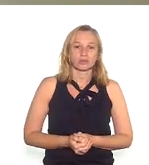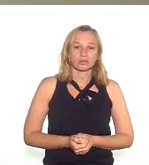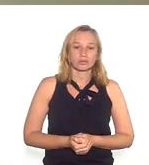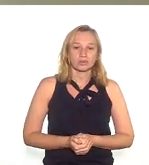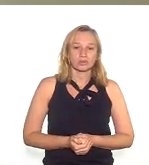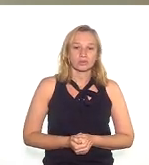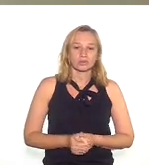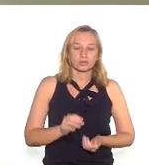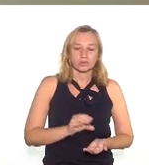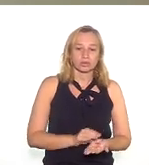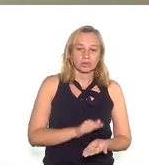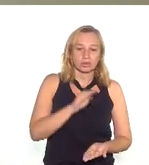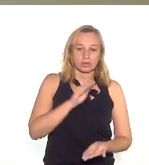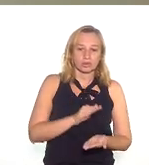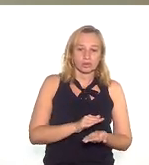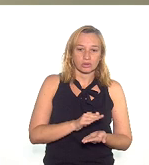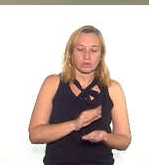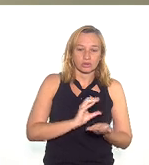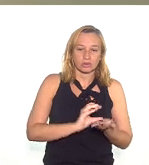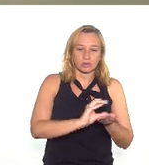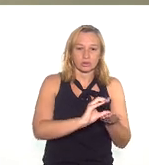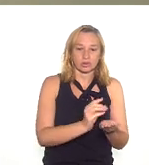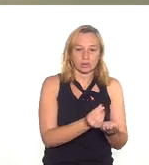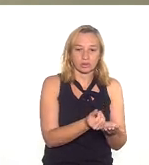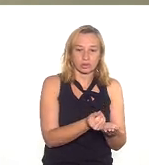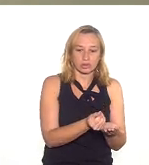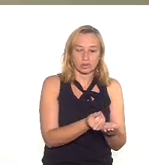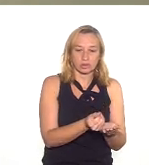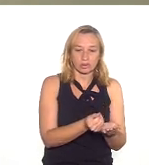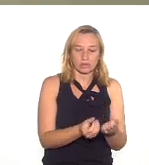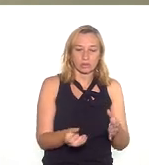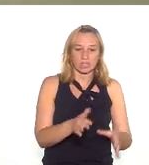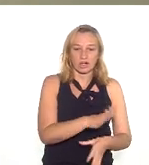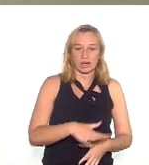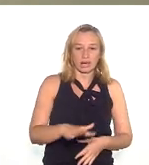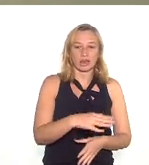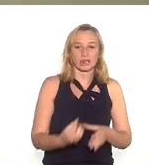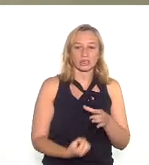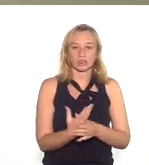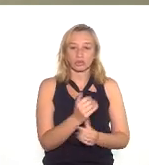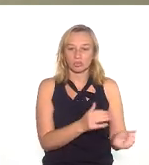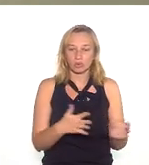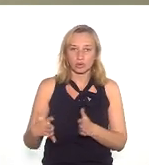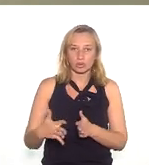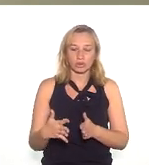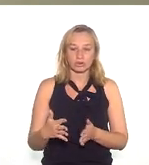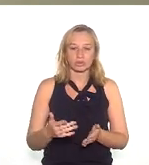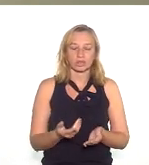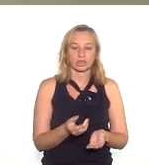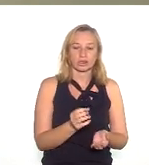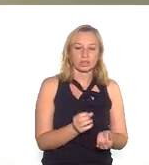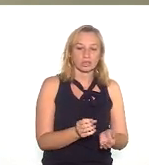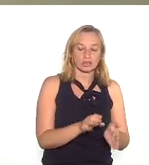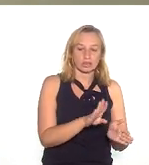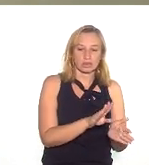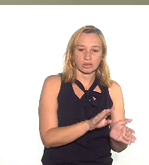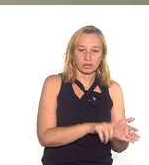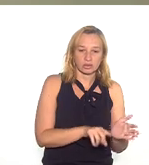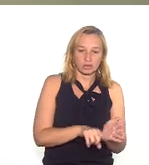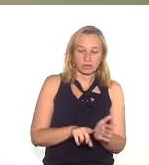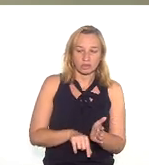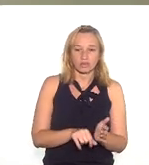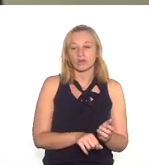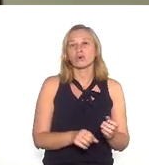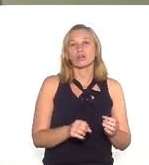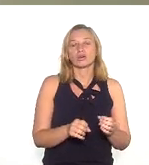quais volumes de recursos aplicados por campo de produção, como está sendo feito o abatimento e que projetos e unidades